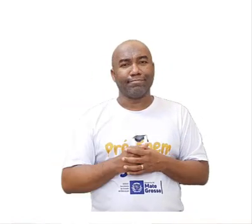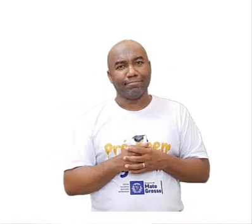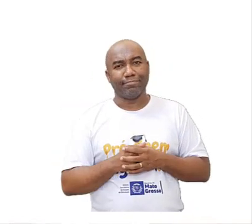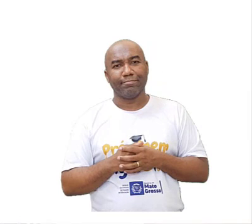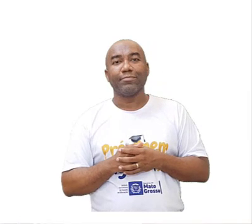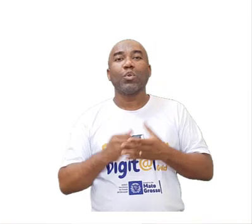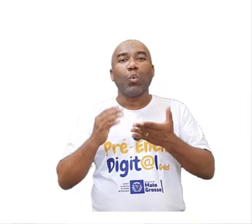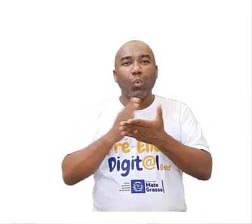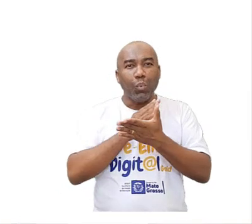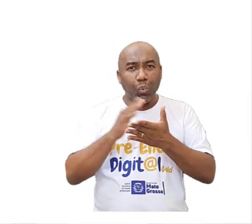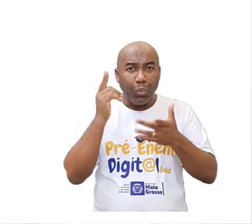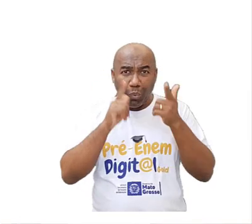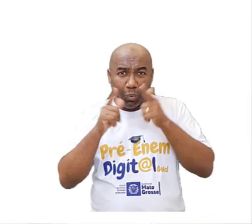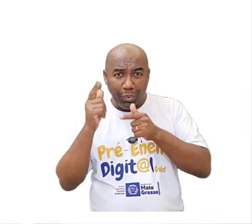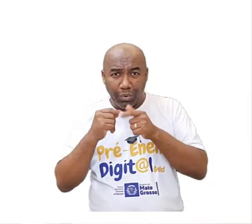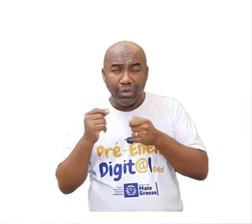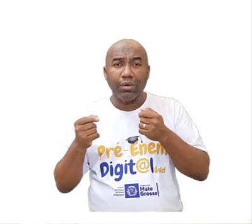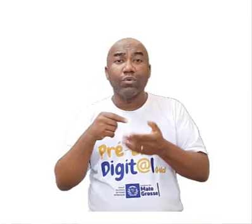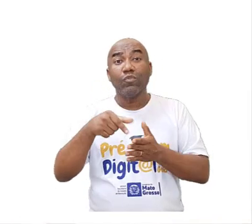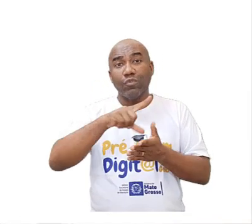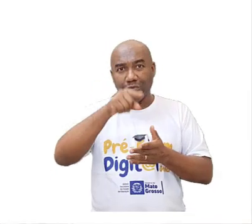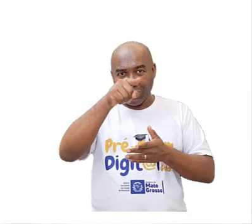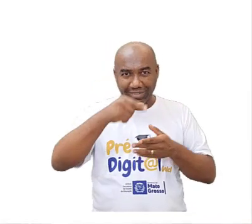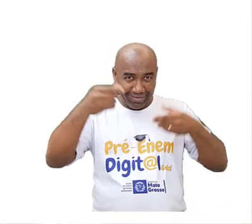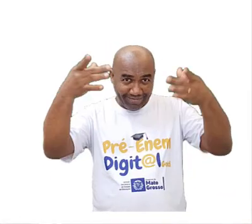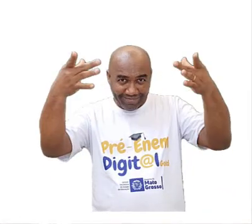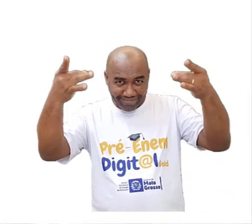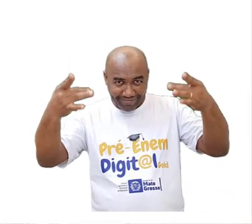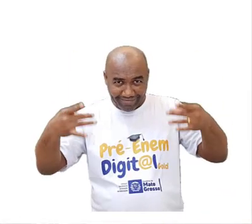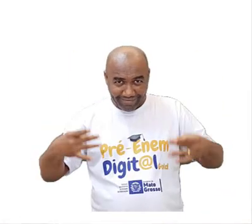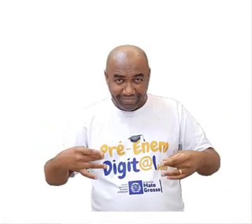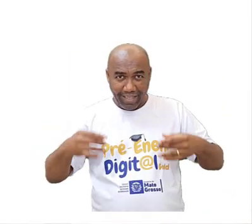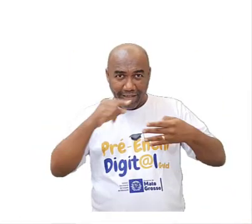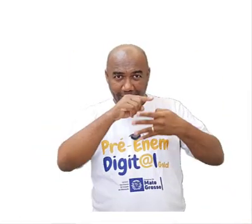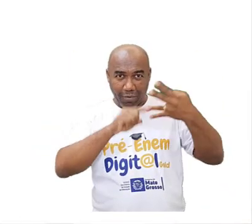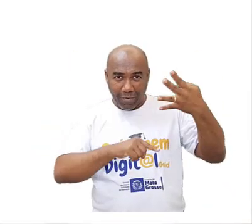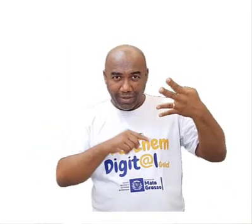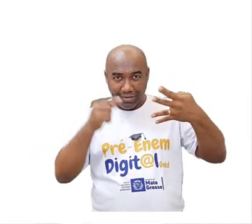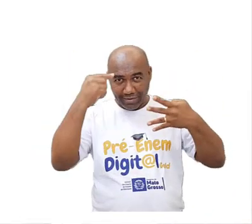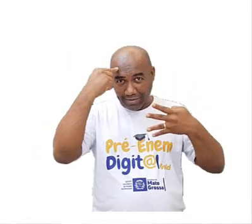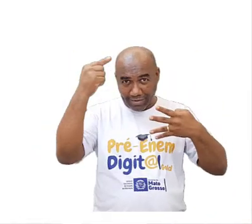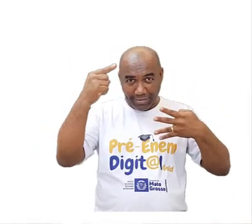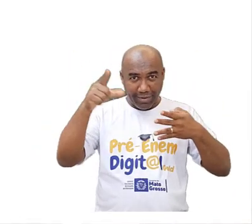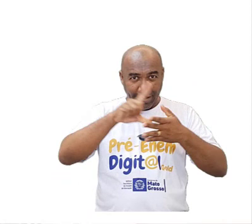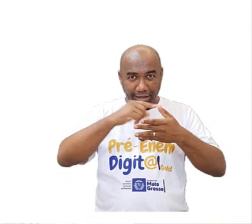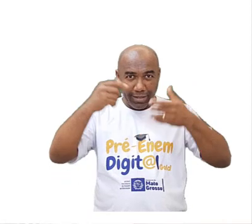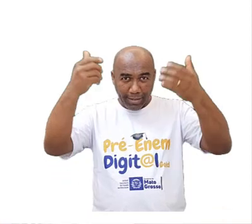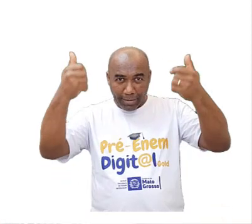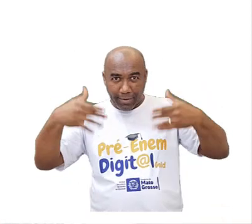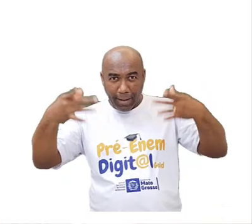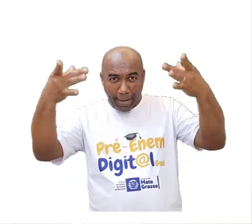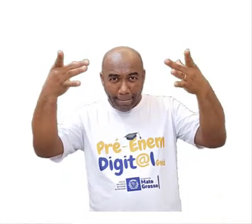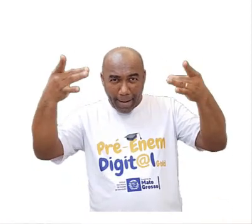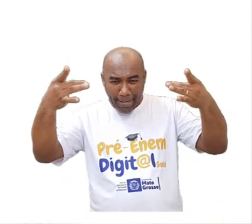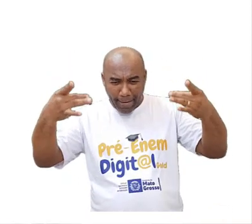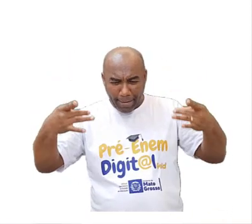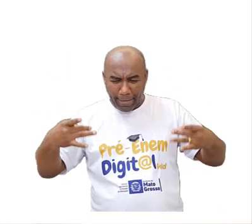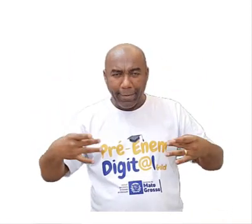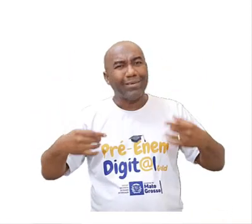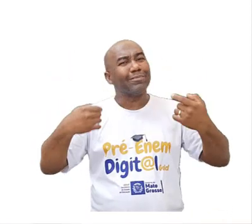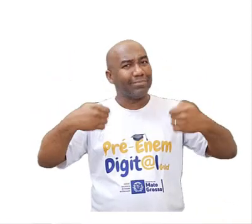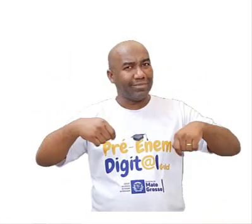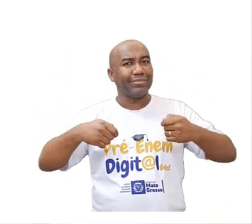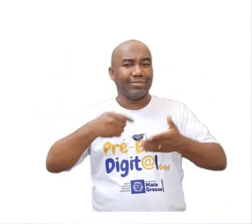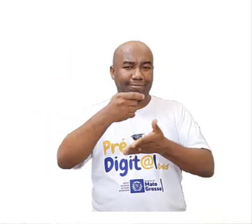importante, o quinto elemento aí que aparece é o detalhamento. E o que, que é o detalhamento? Olha os quatro itens anteriores. Detalhamento